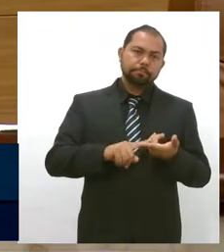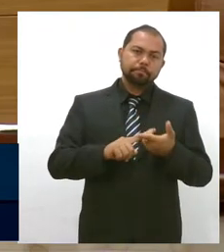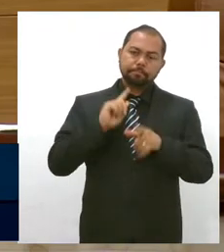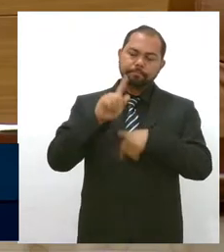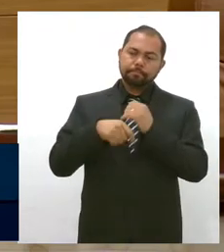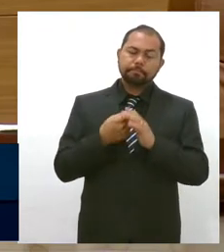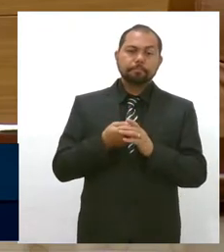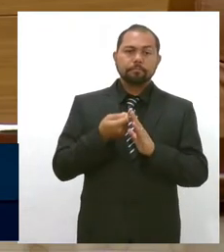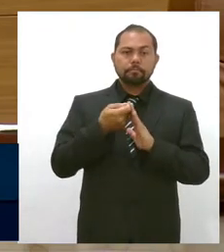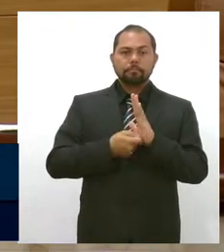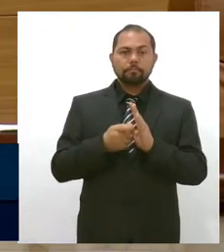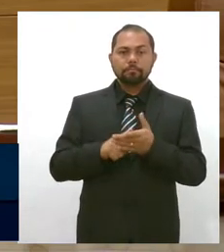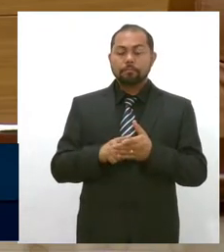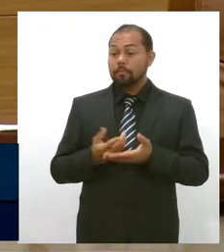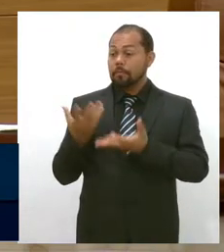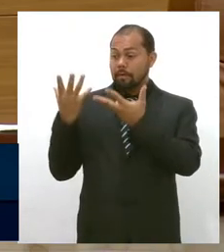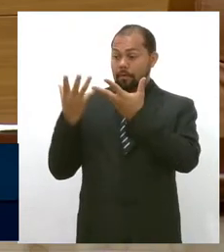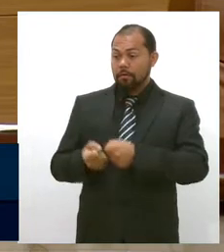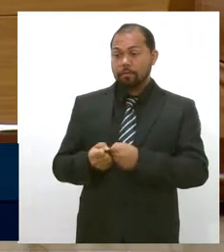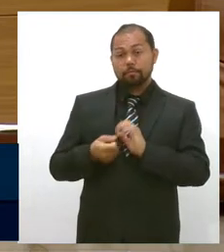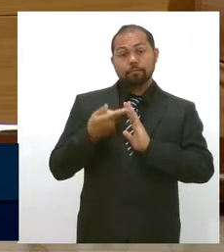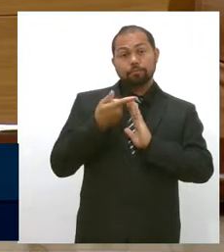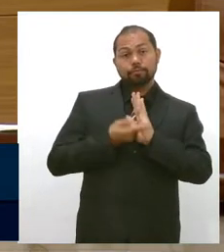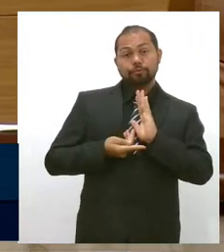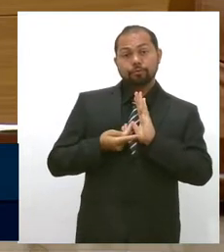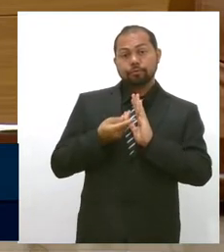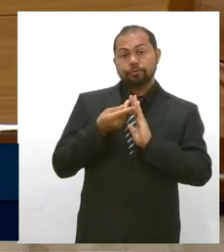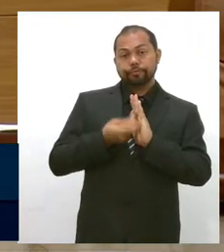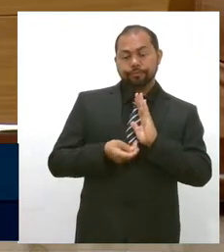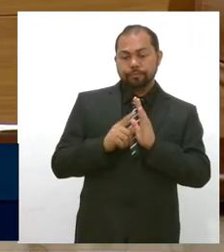aprovados o requerimento de número